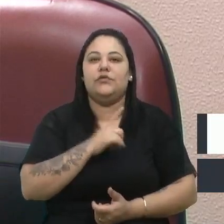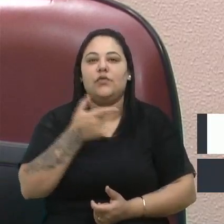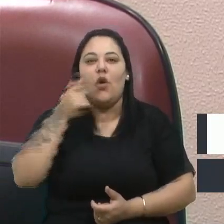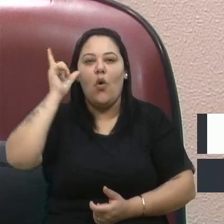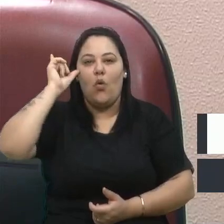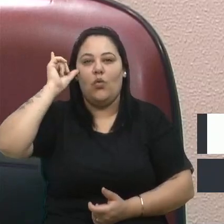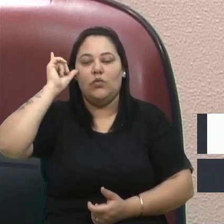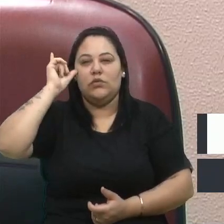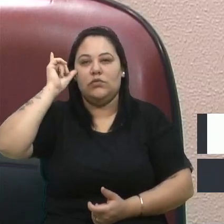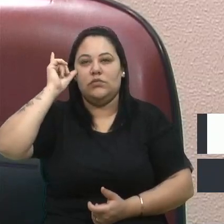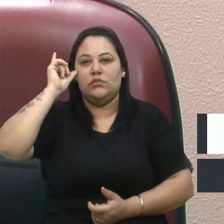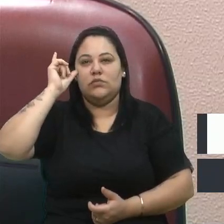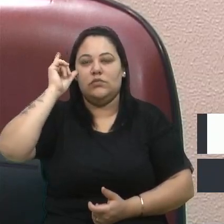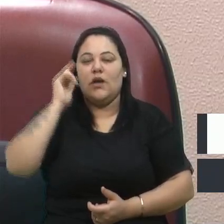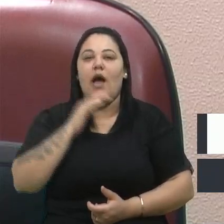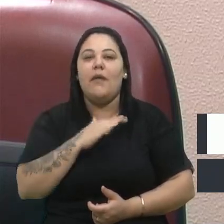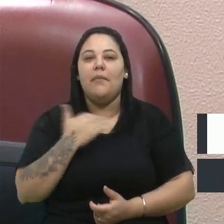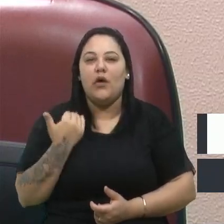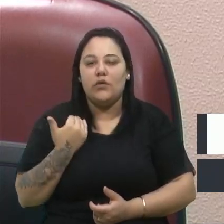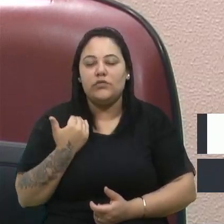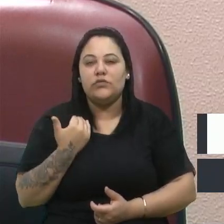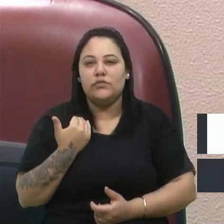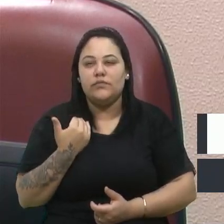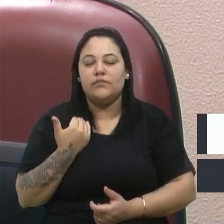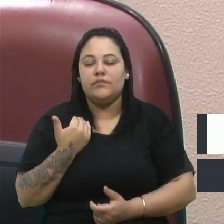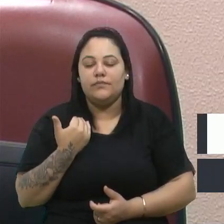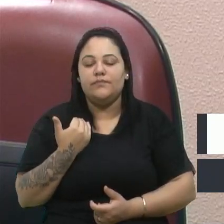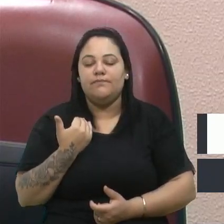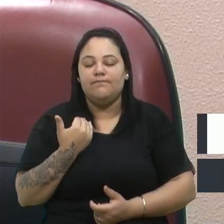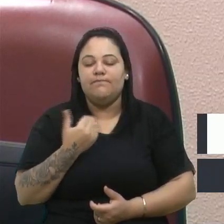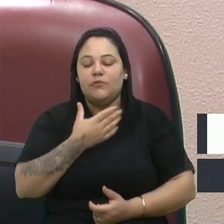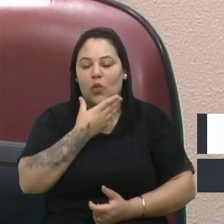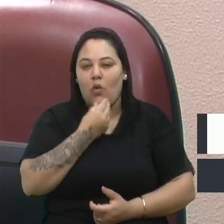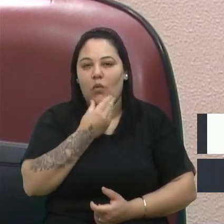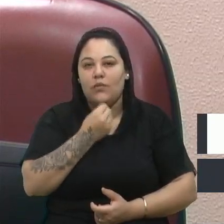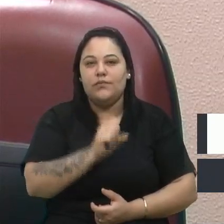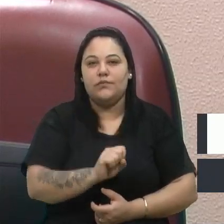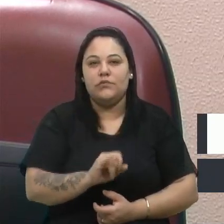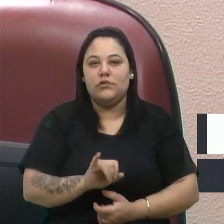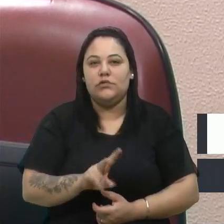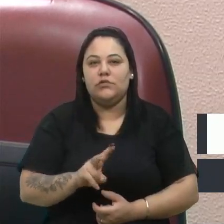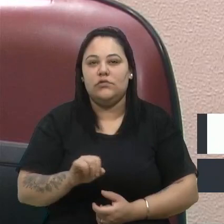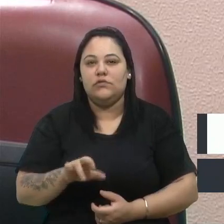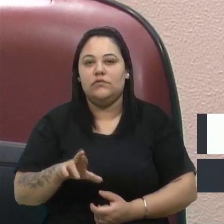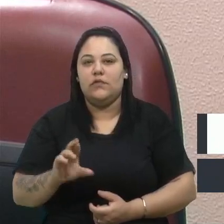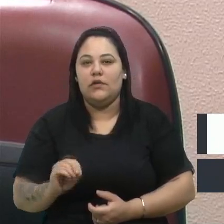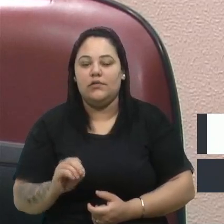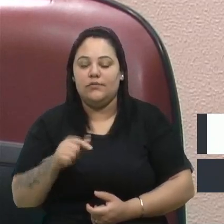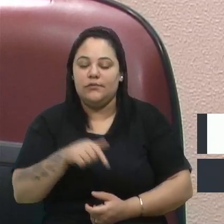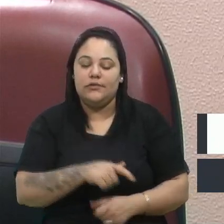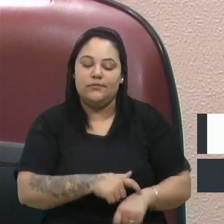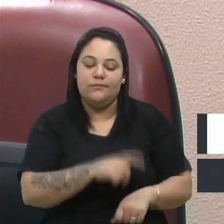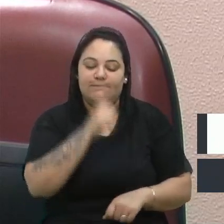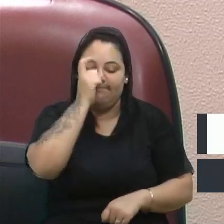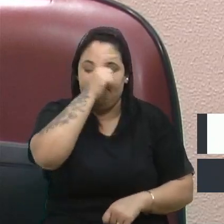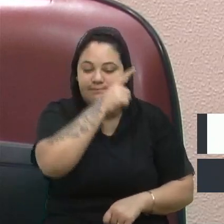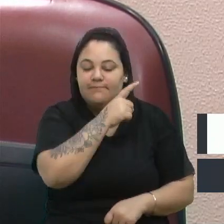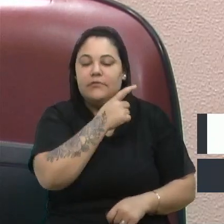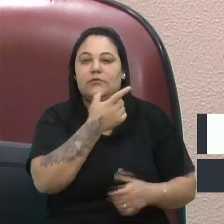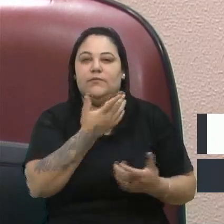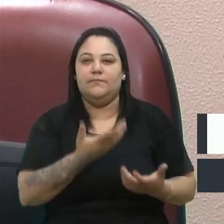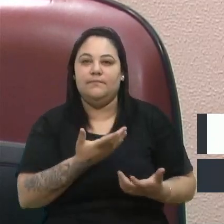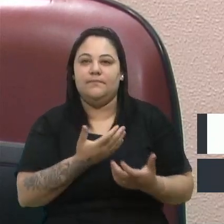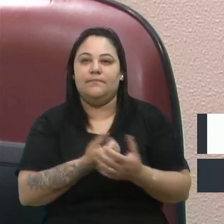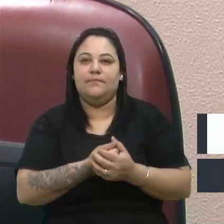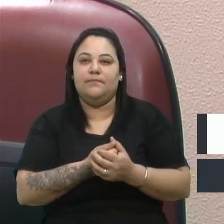triste, que foi o falecimento do seu Silvério Alfredo Ritzel. Então, nesse momento tão difícil aqui, a